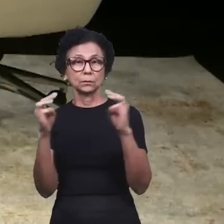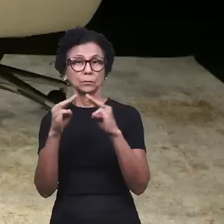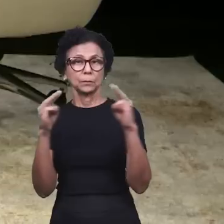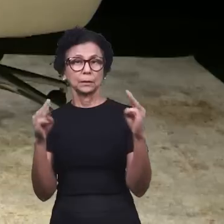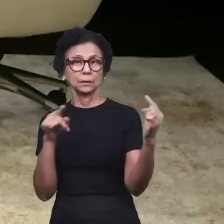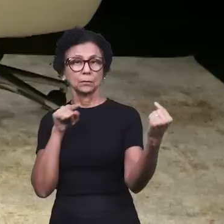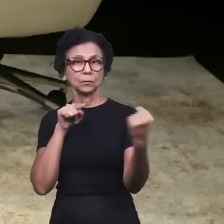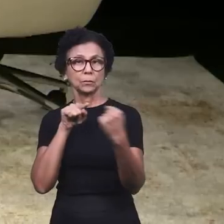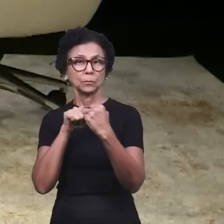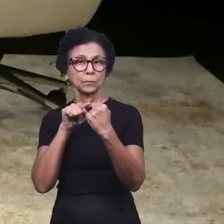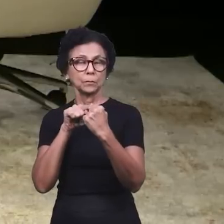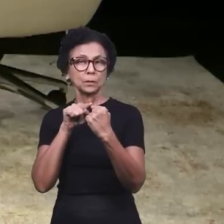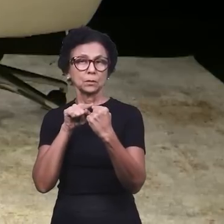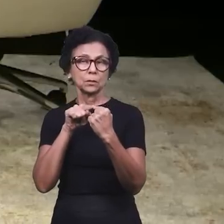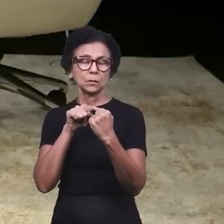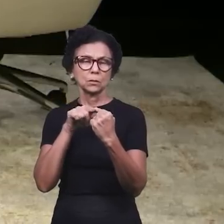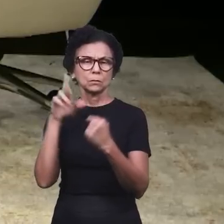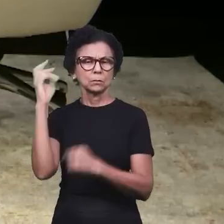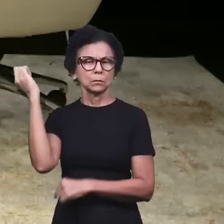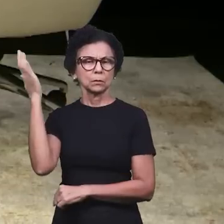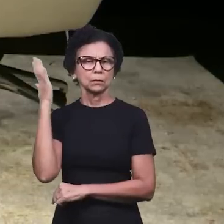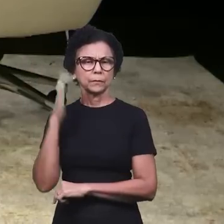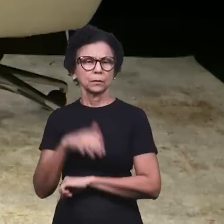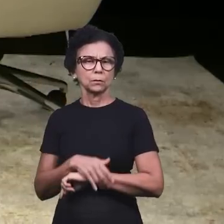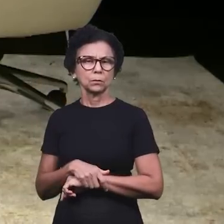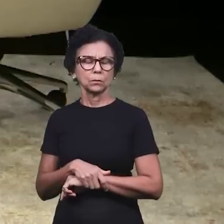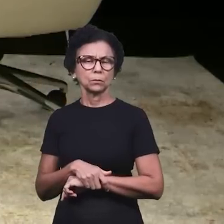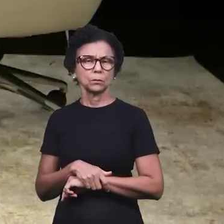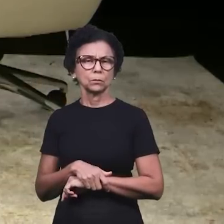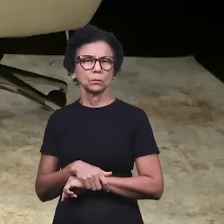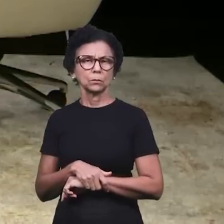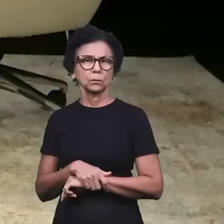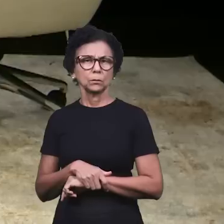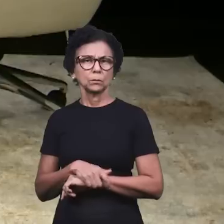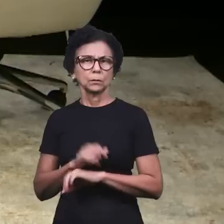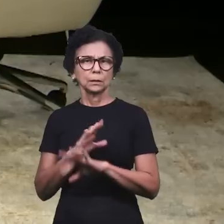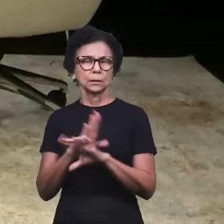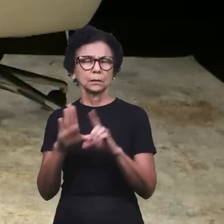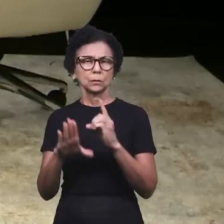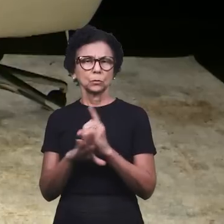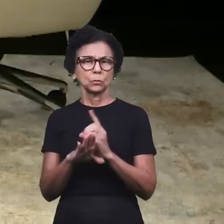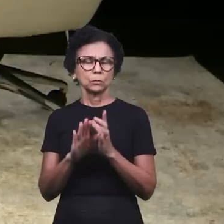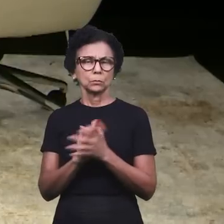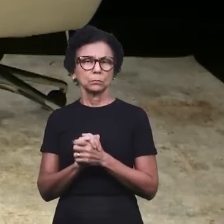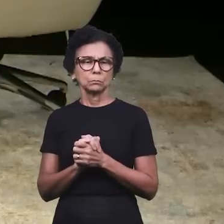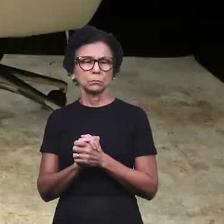o senhor revelou que o objetivo dessa vigília era a obra no exterior.